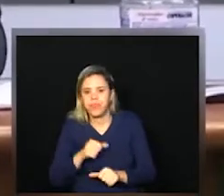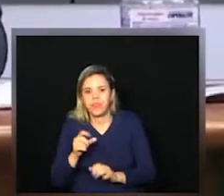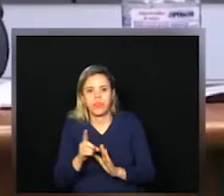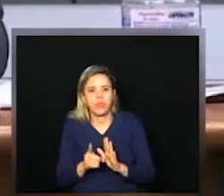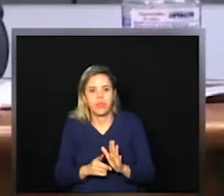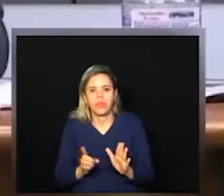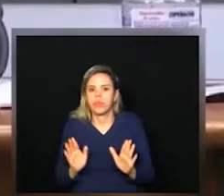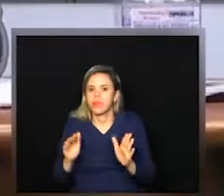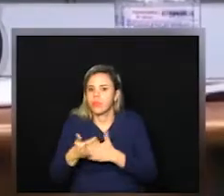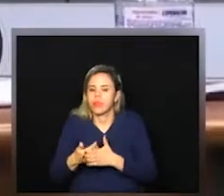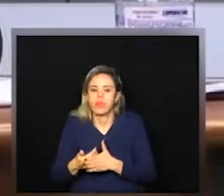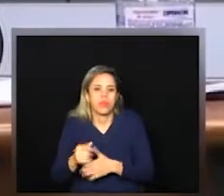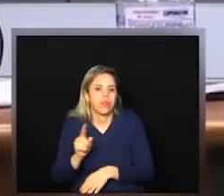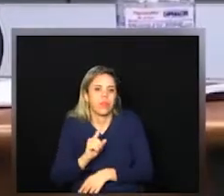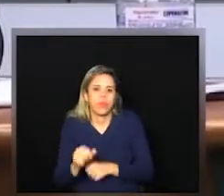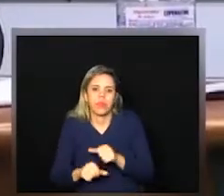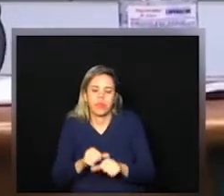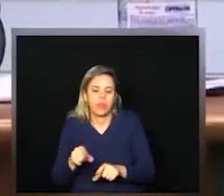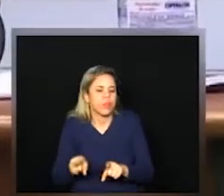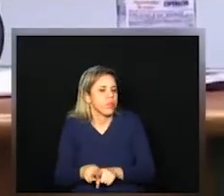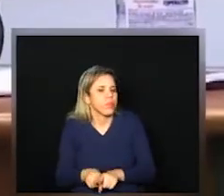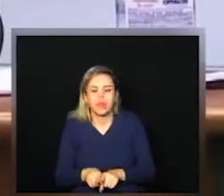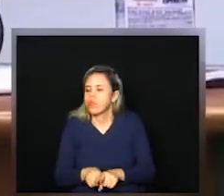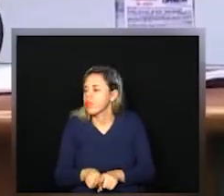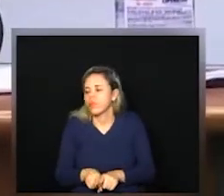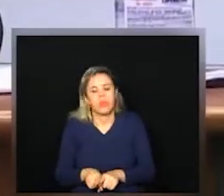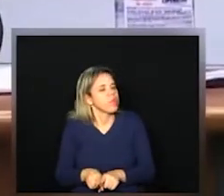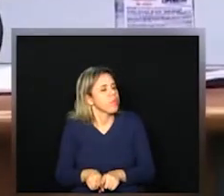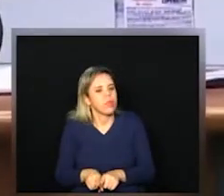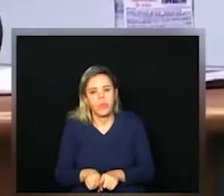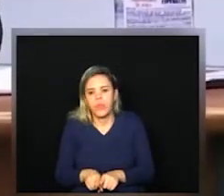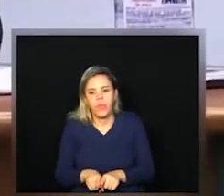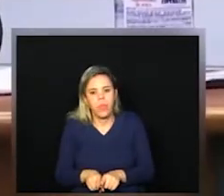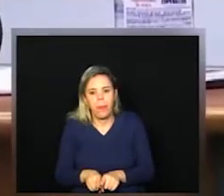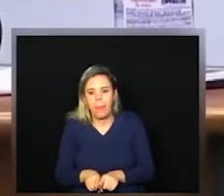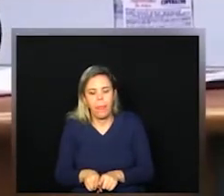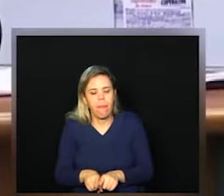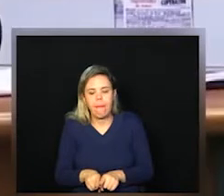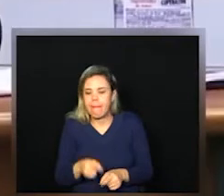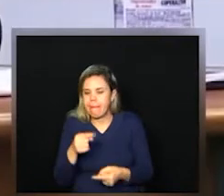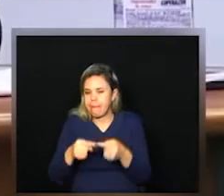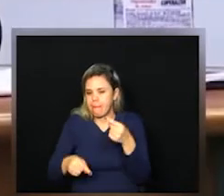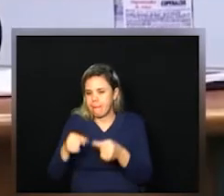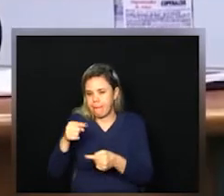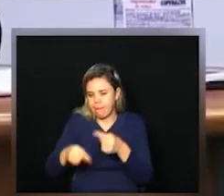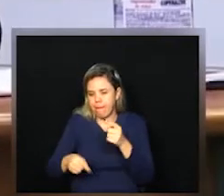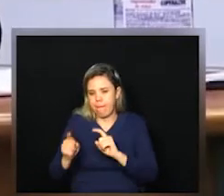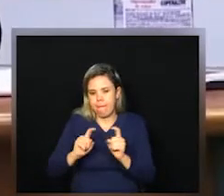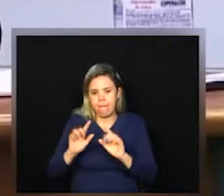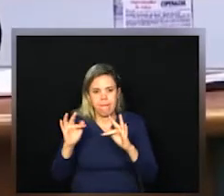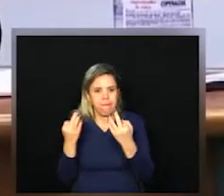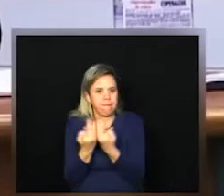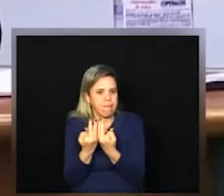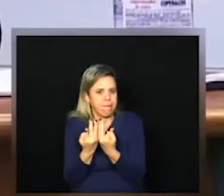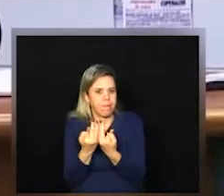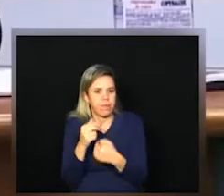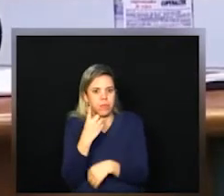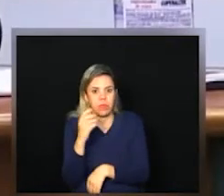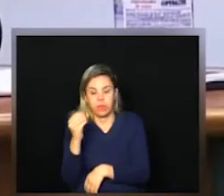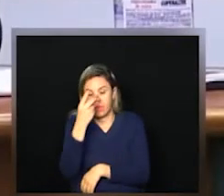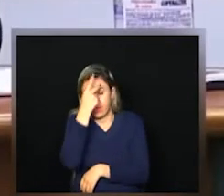toque de recolher, também não será renovada aquela proibição de reuniões familiares com mais de